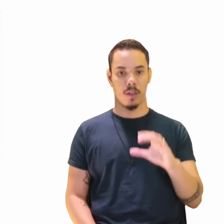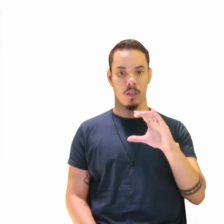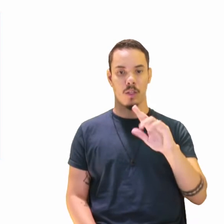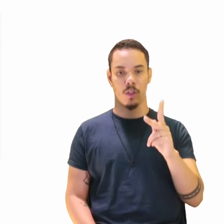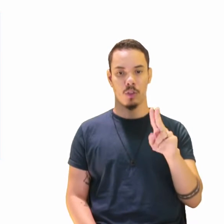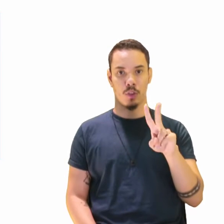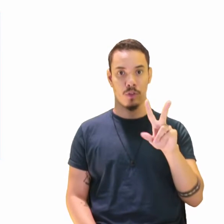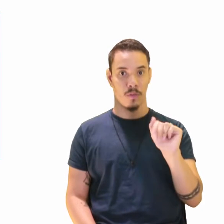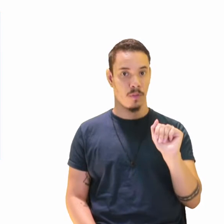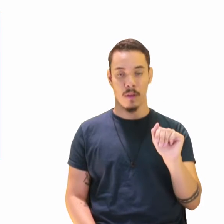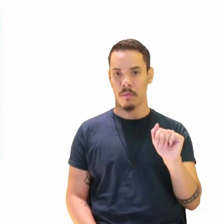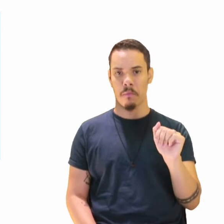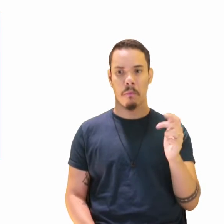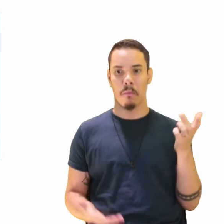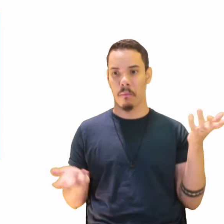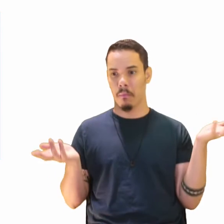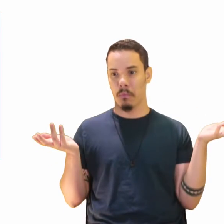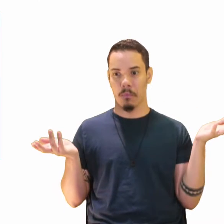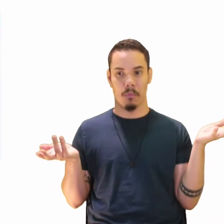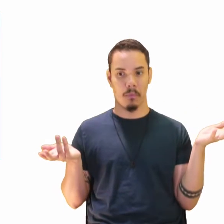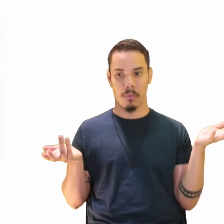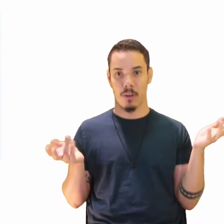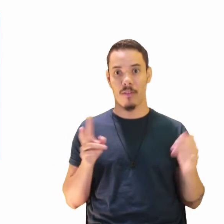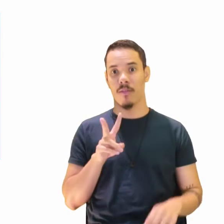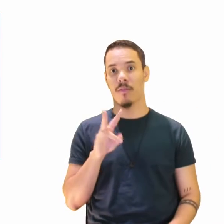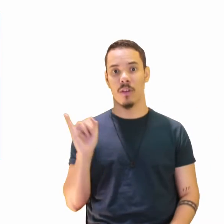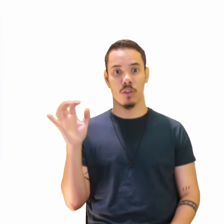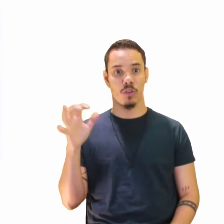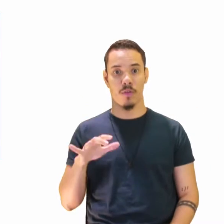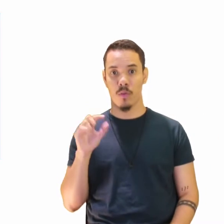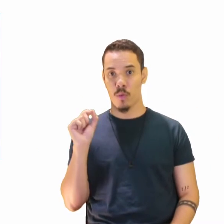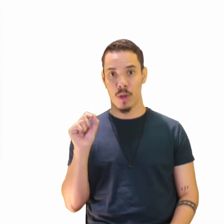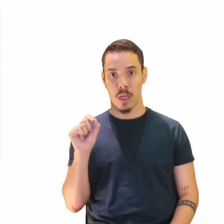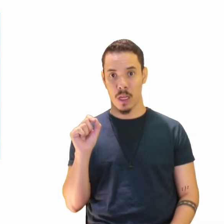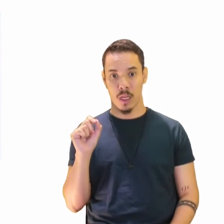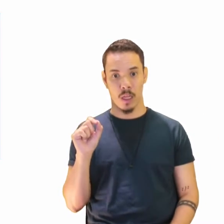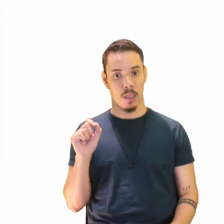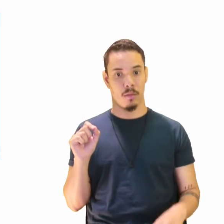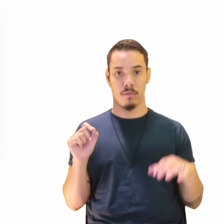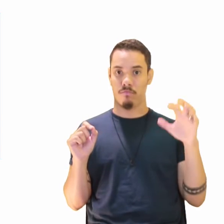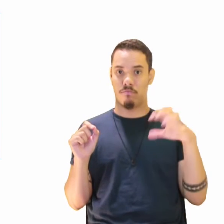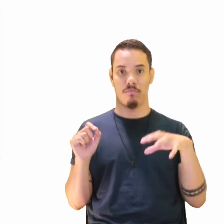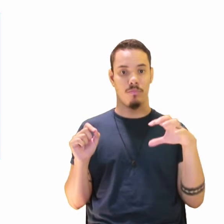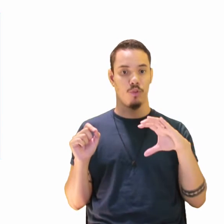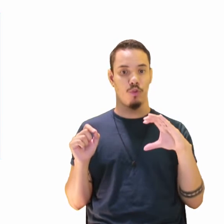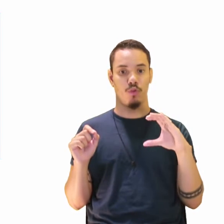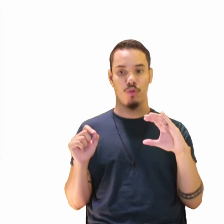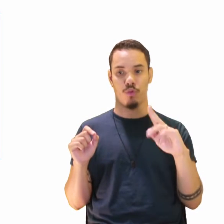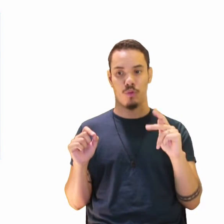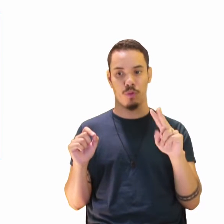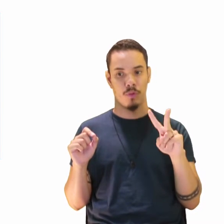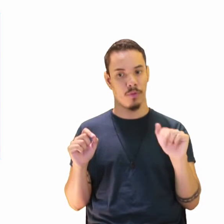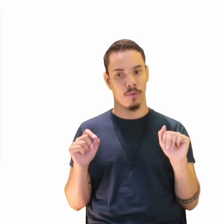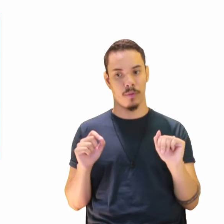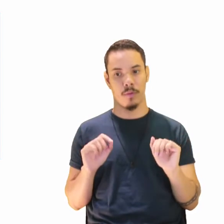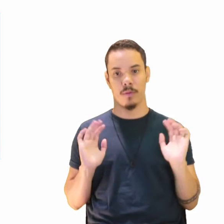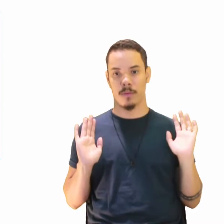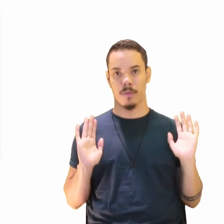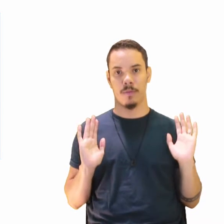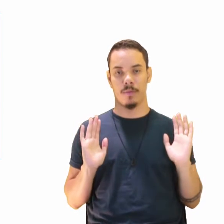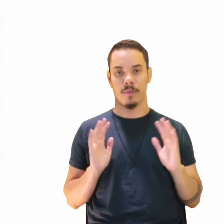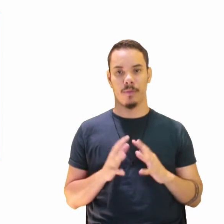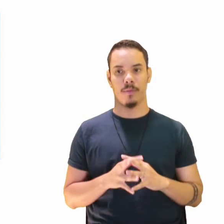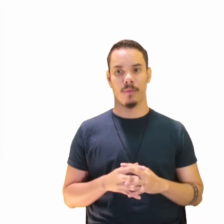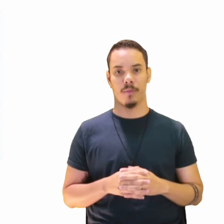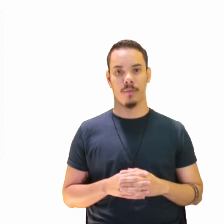chover o quê, amadinho, se não for chuva? Né? Então, vamos lá agora,